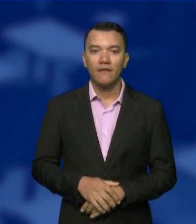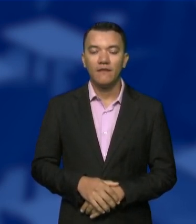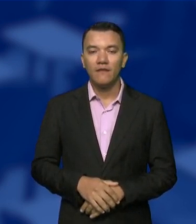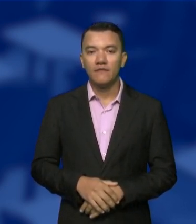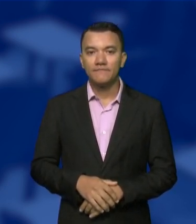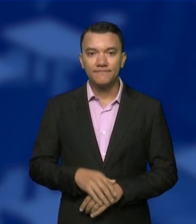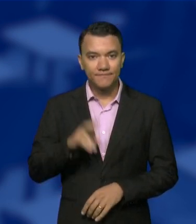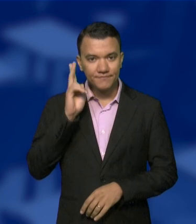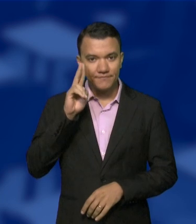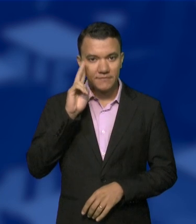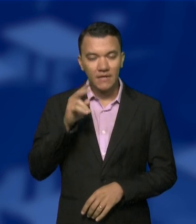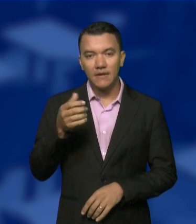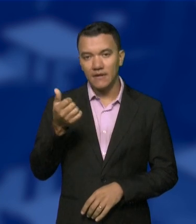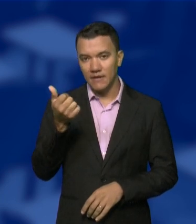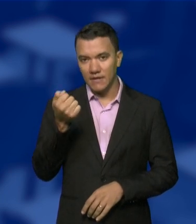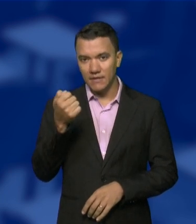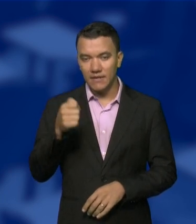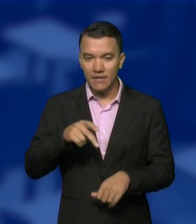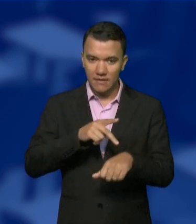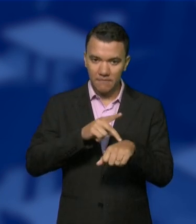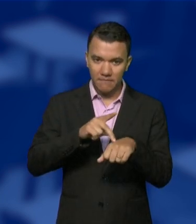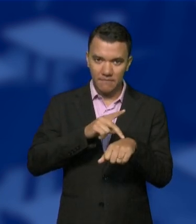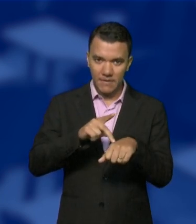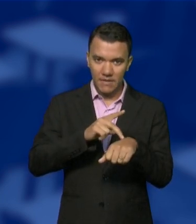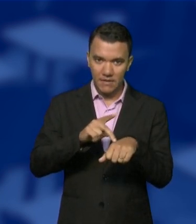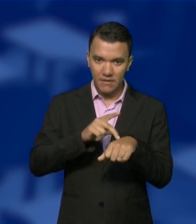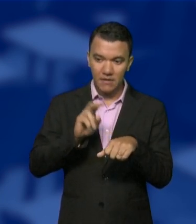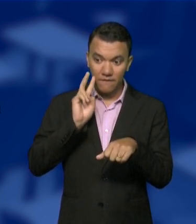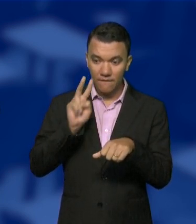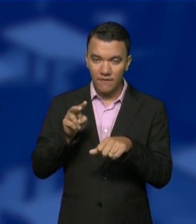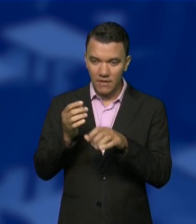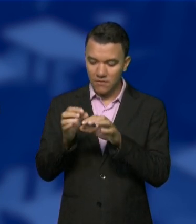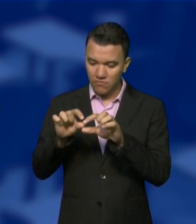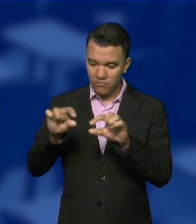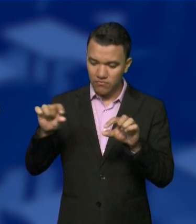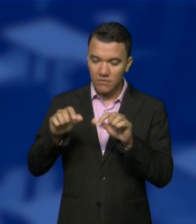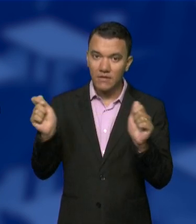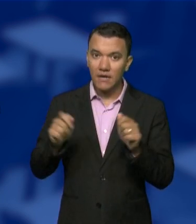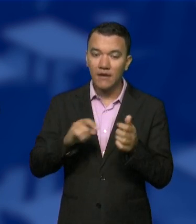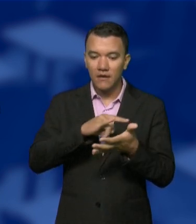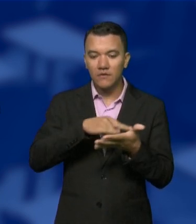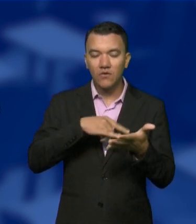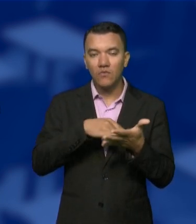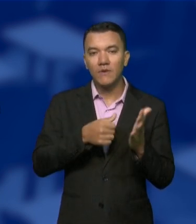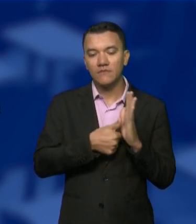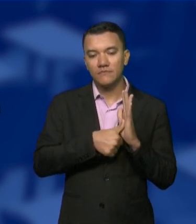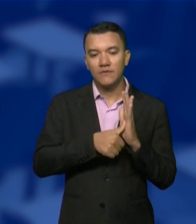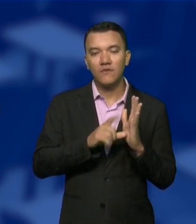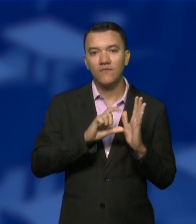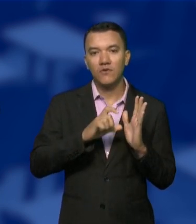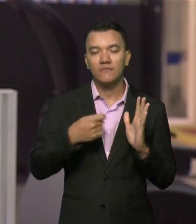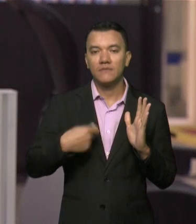uma caneta esferográfica preta de material transparente e um documento oficial com foto.